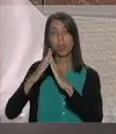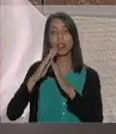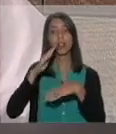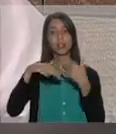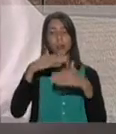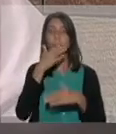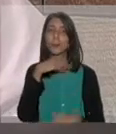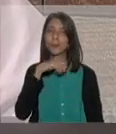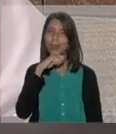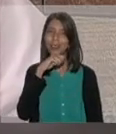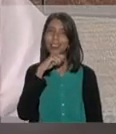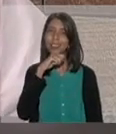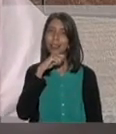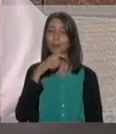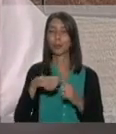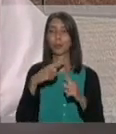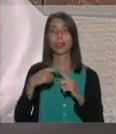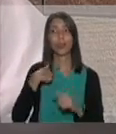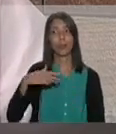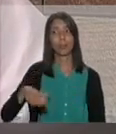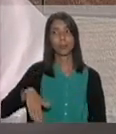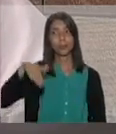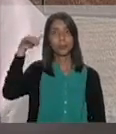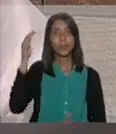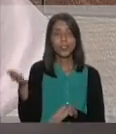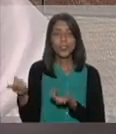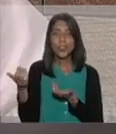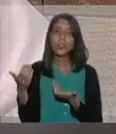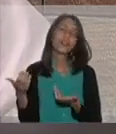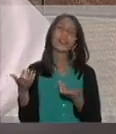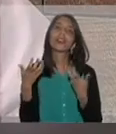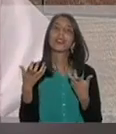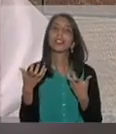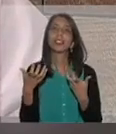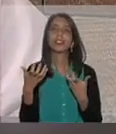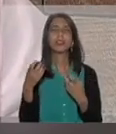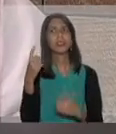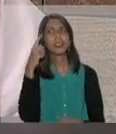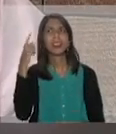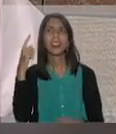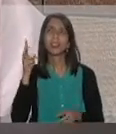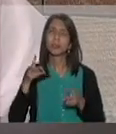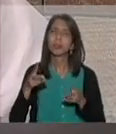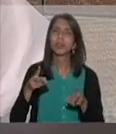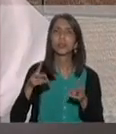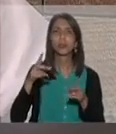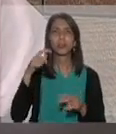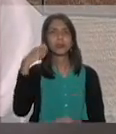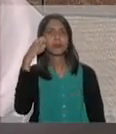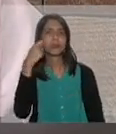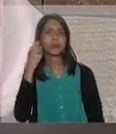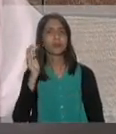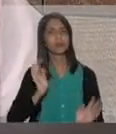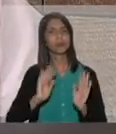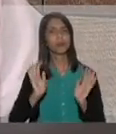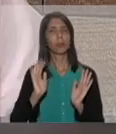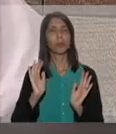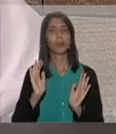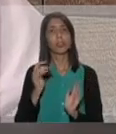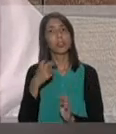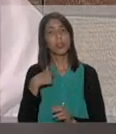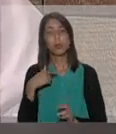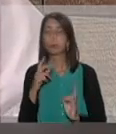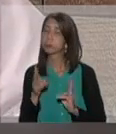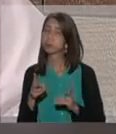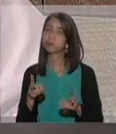ajudava em casa. Só depois meu pai, quando eu cresci mais já na adolescência, quis me demover dessa ideia de continuar sendo